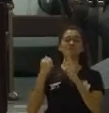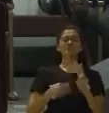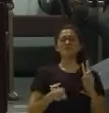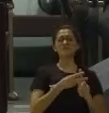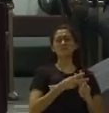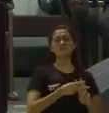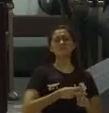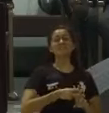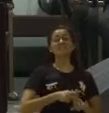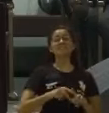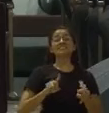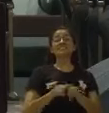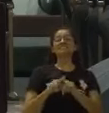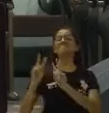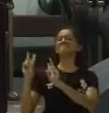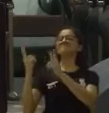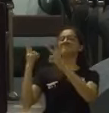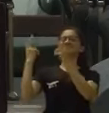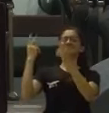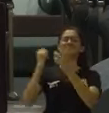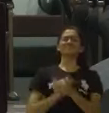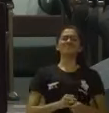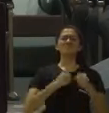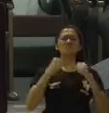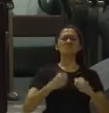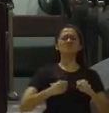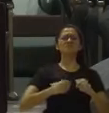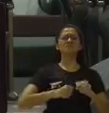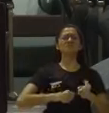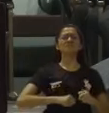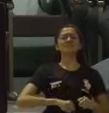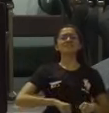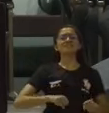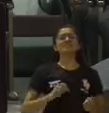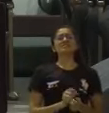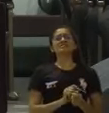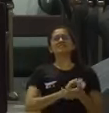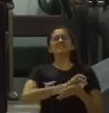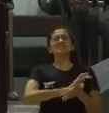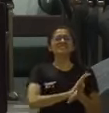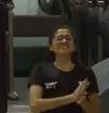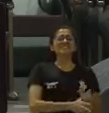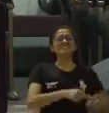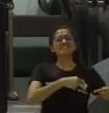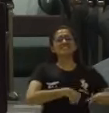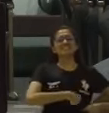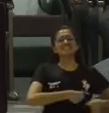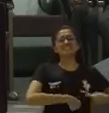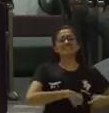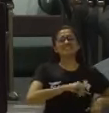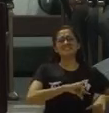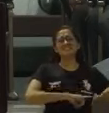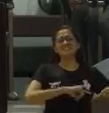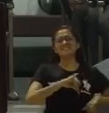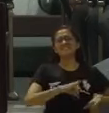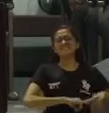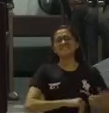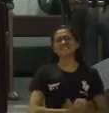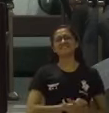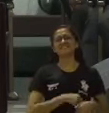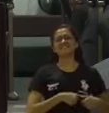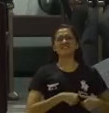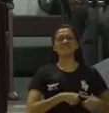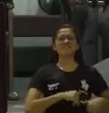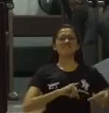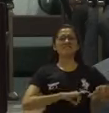e triunfar no meio da prisão. Eu posso padecer o que for e dar a volta por cima, porque